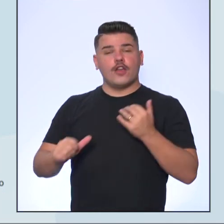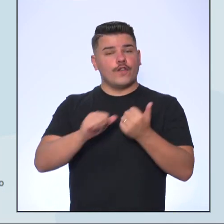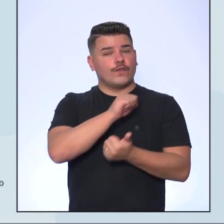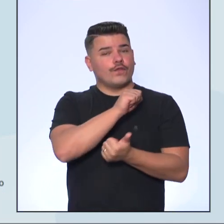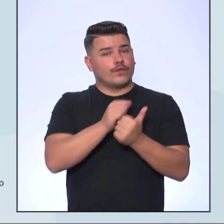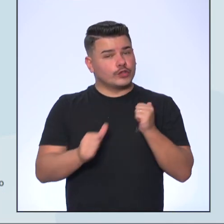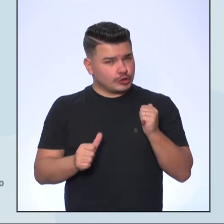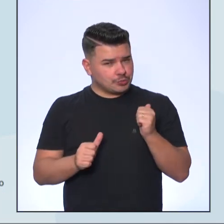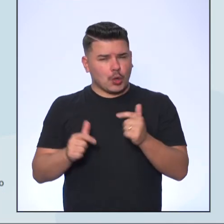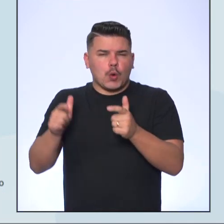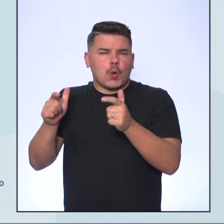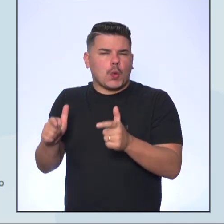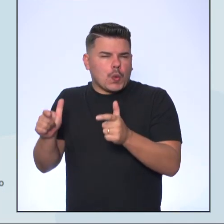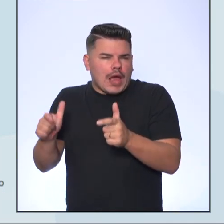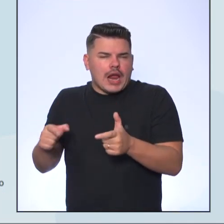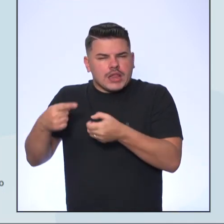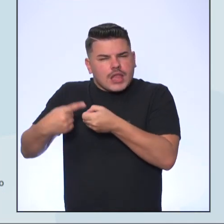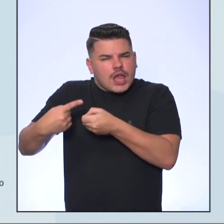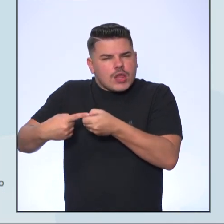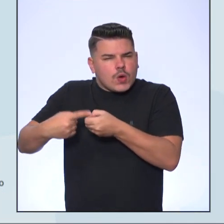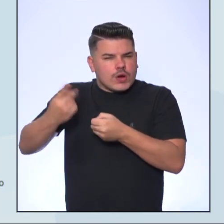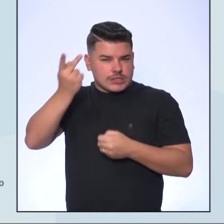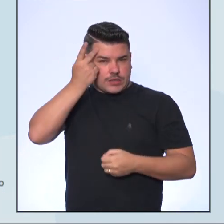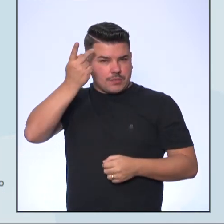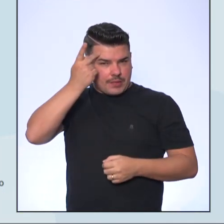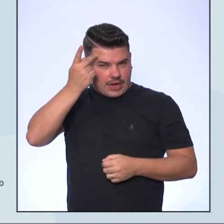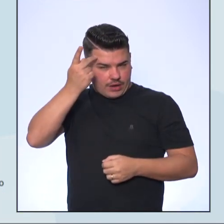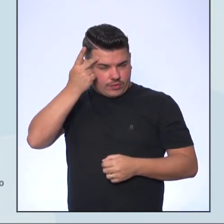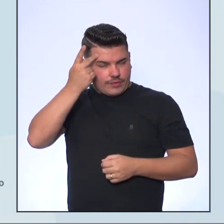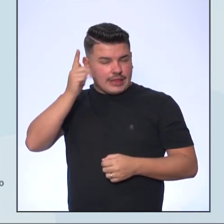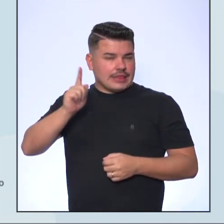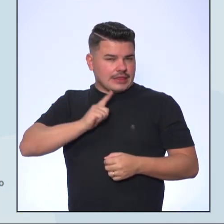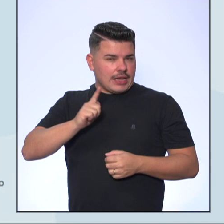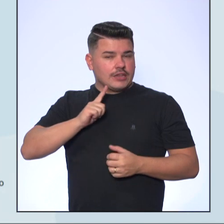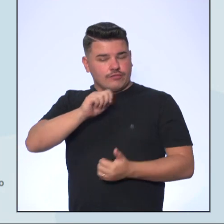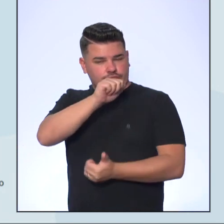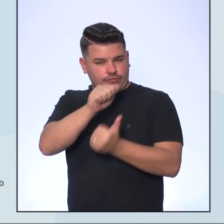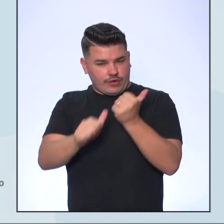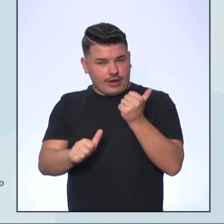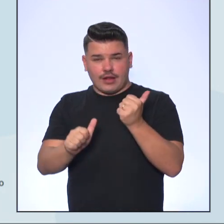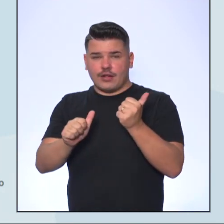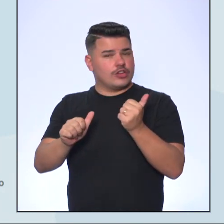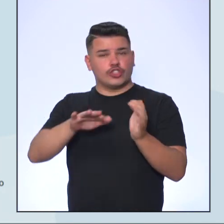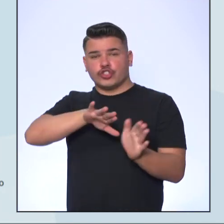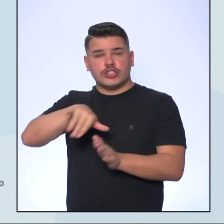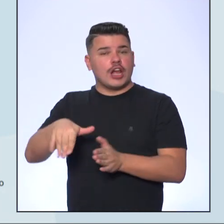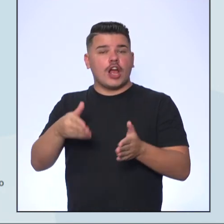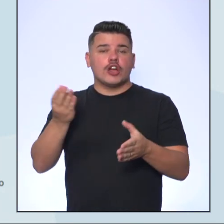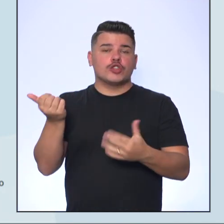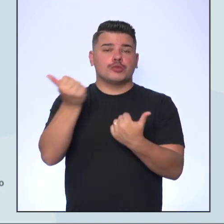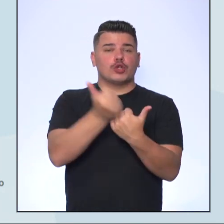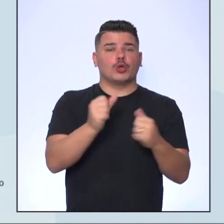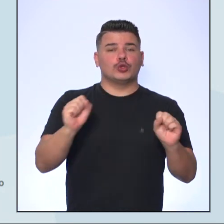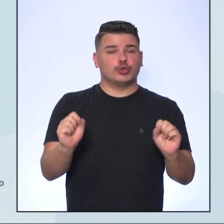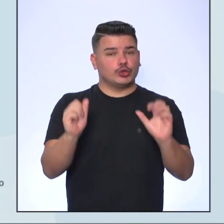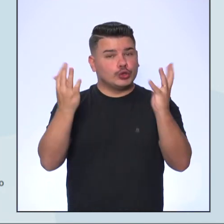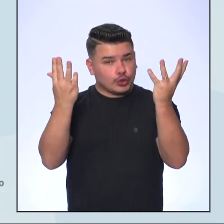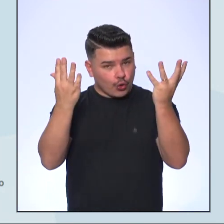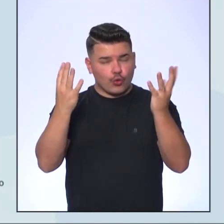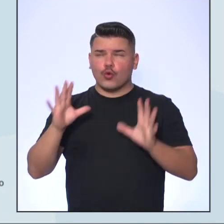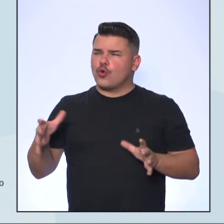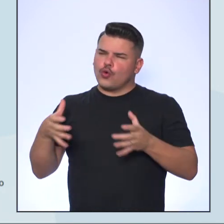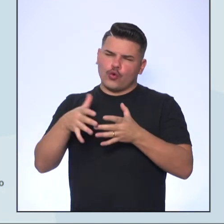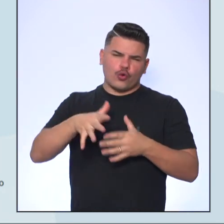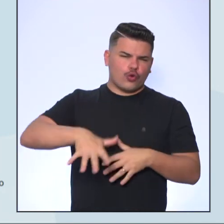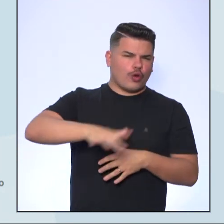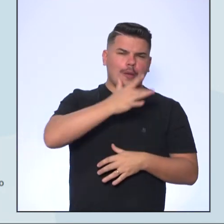uma cidade do interior do estado de São Paulo, ocorrerá um show muito esperado